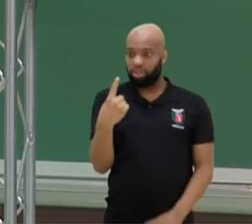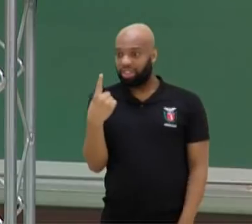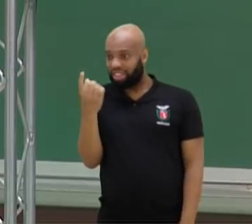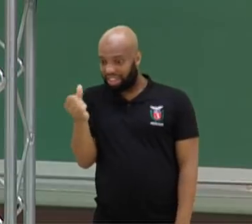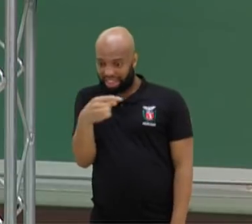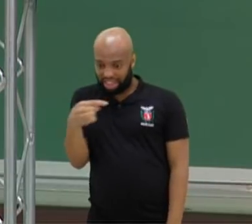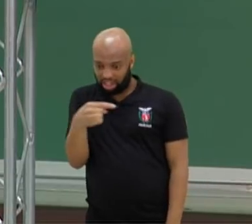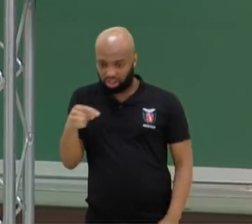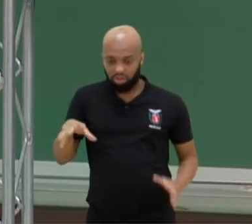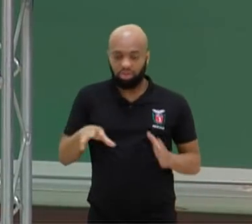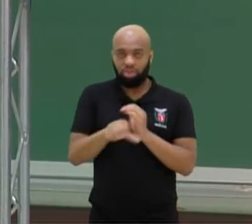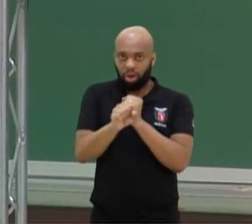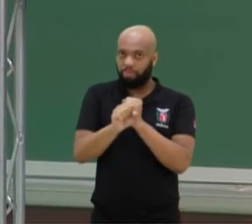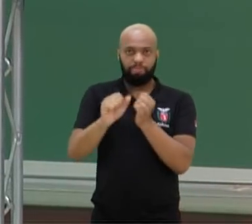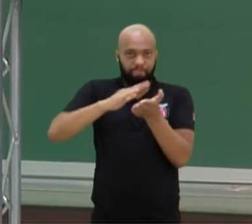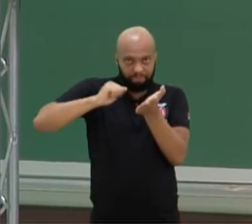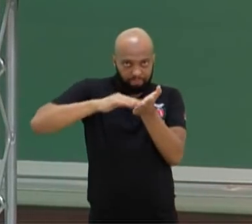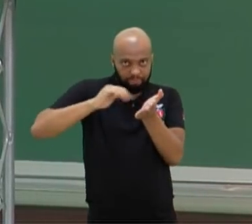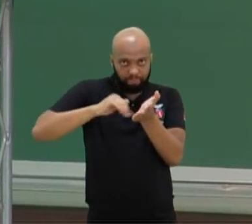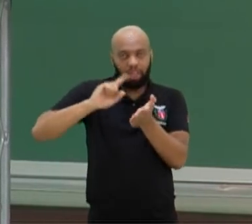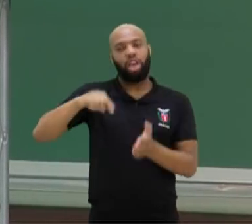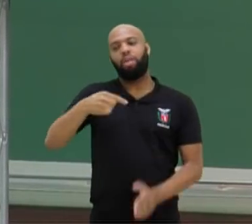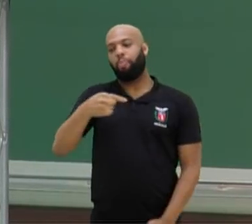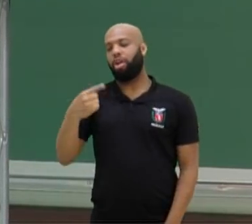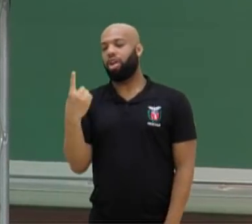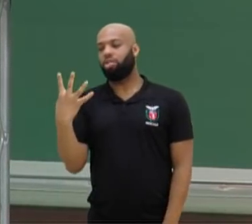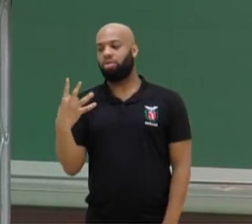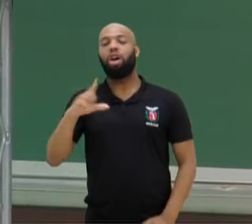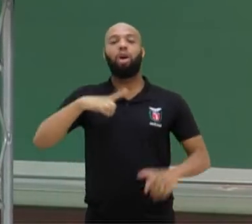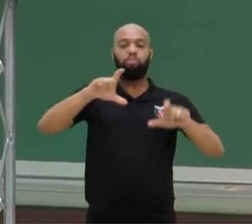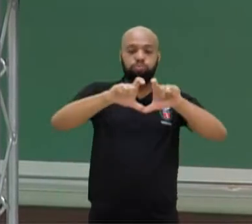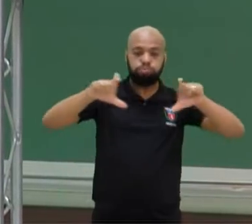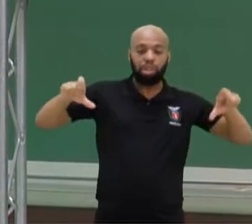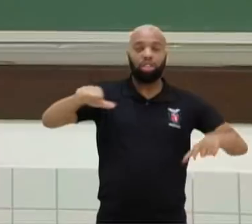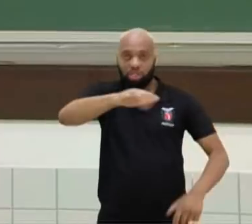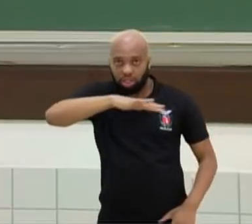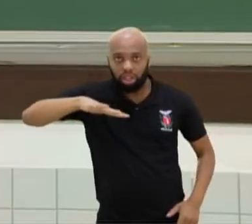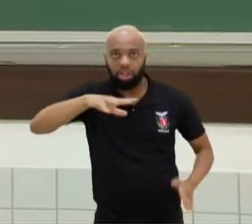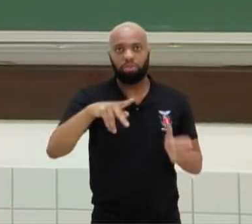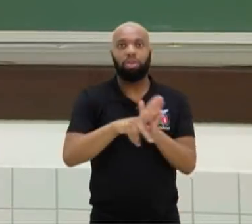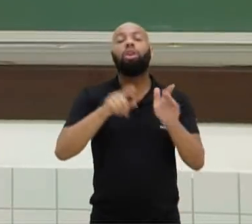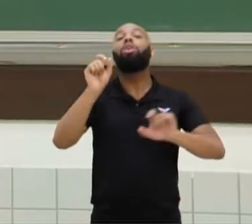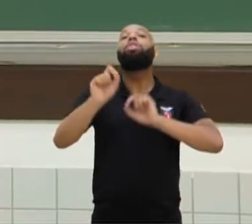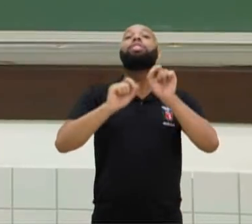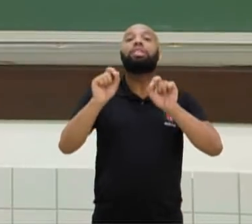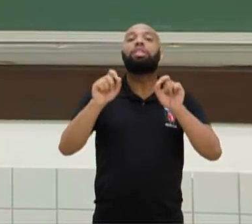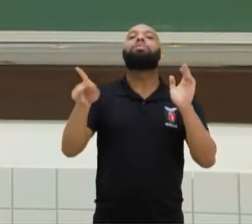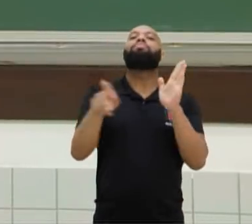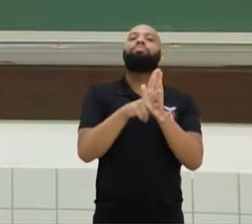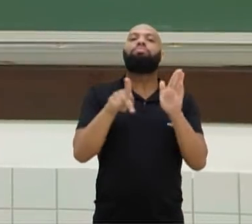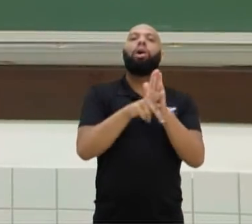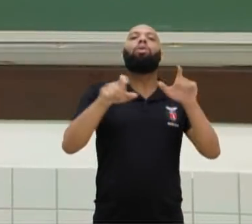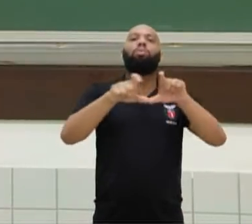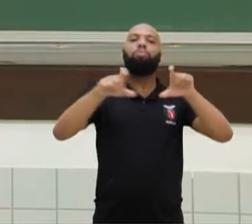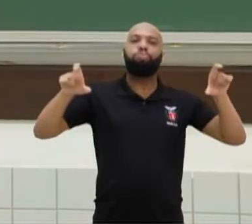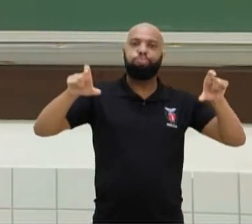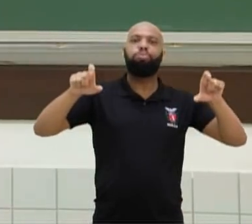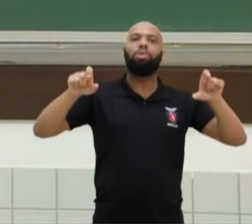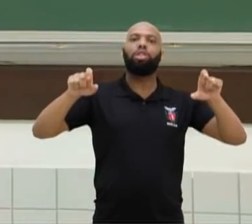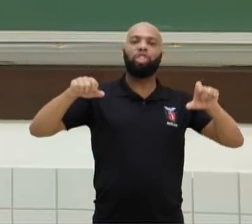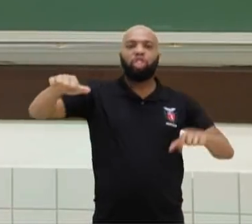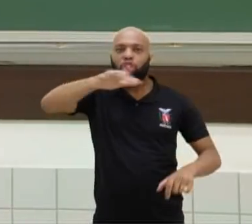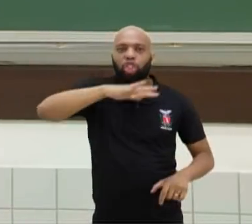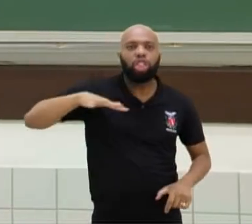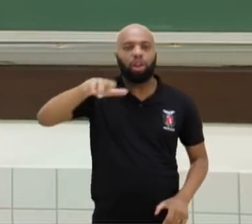Ou seja, você construiu a equação geral da circunferência. Você foi lá na equação reduzida a partir